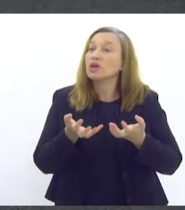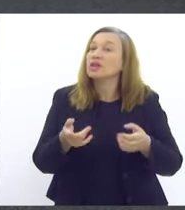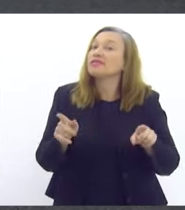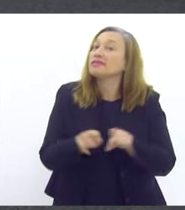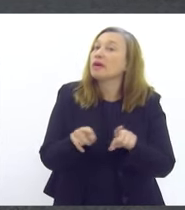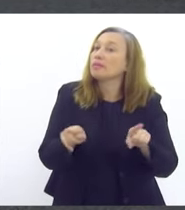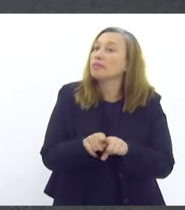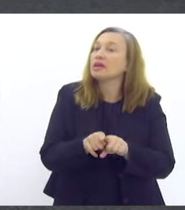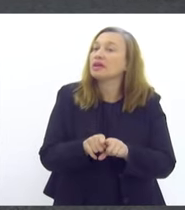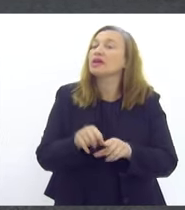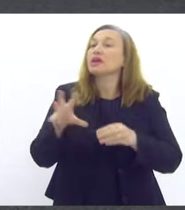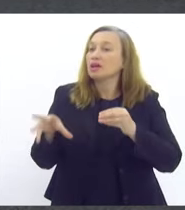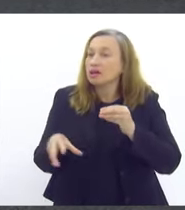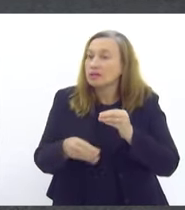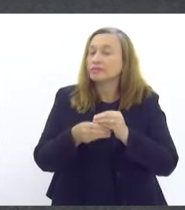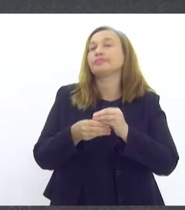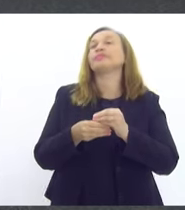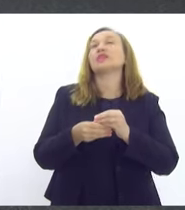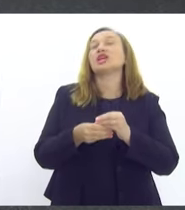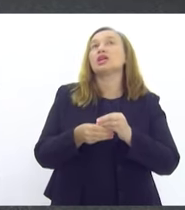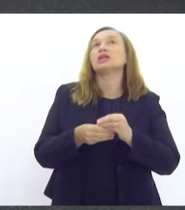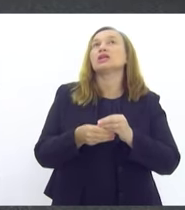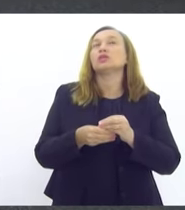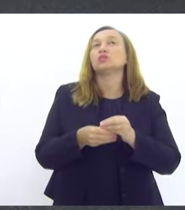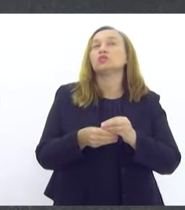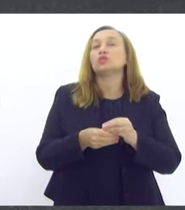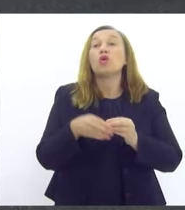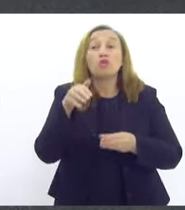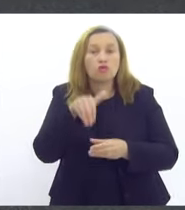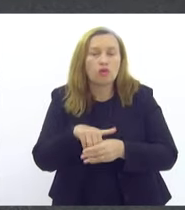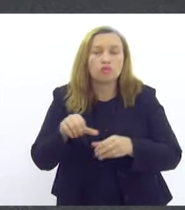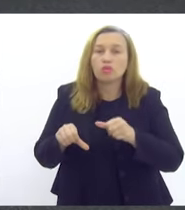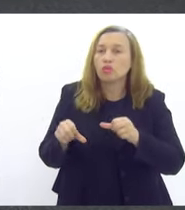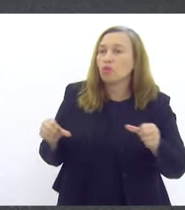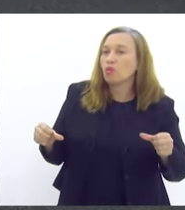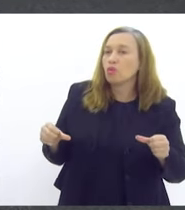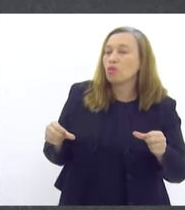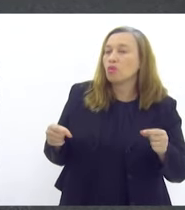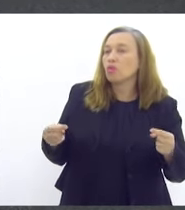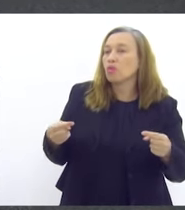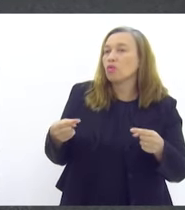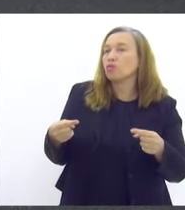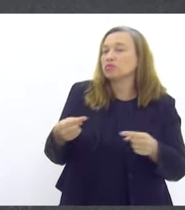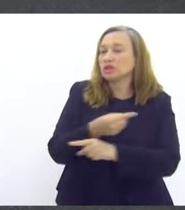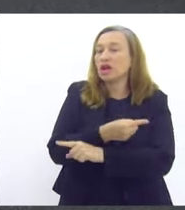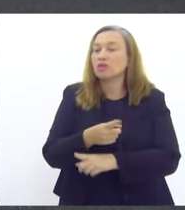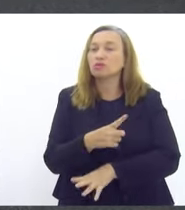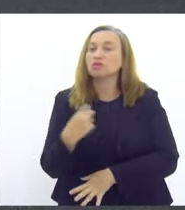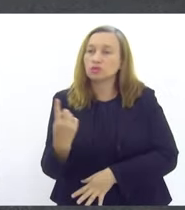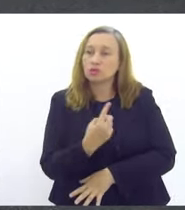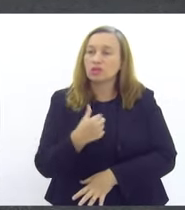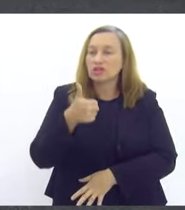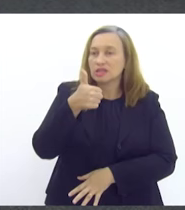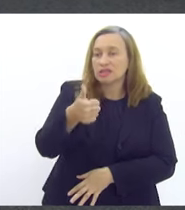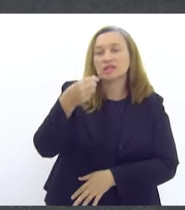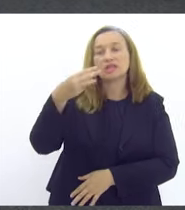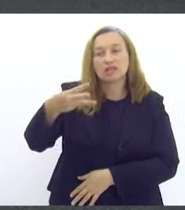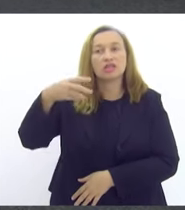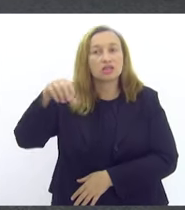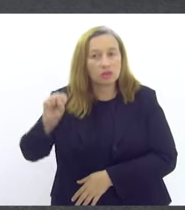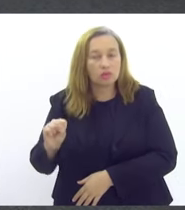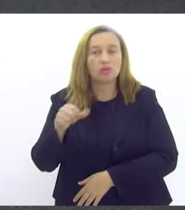também agregar o voto contrário nosso no